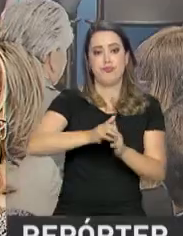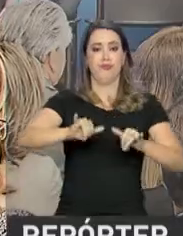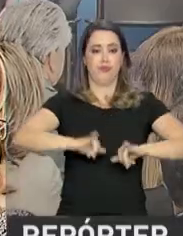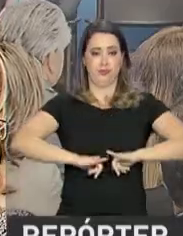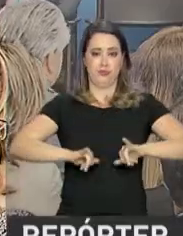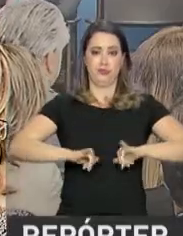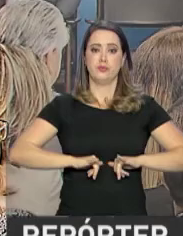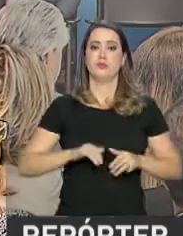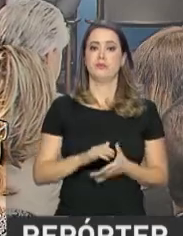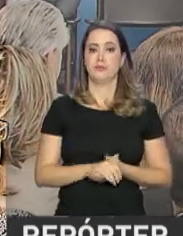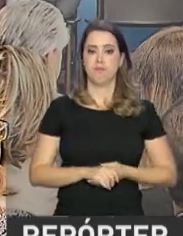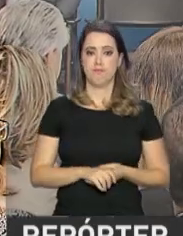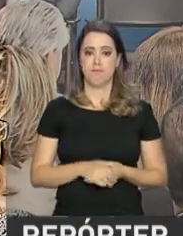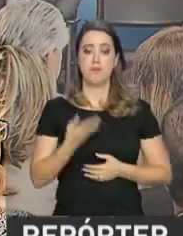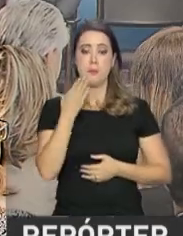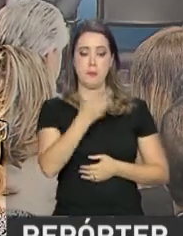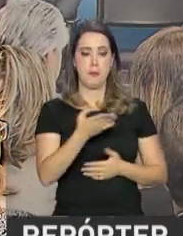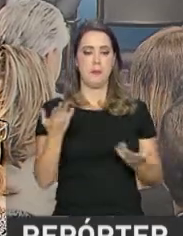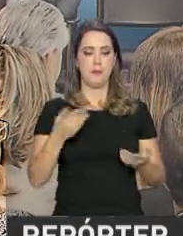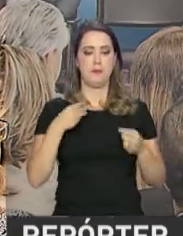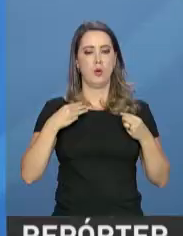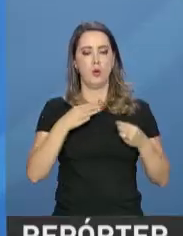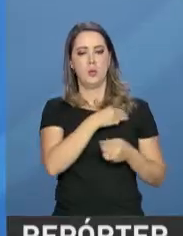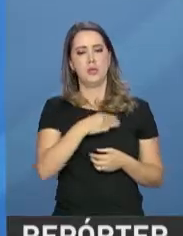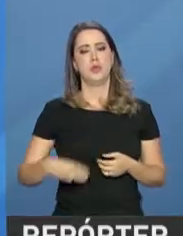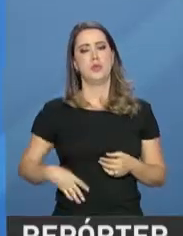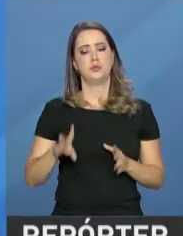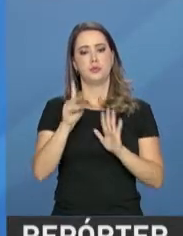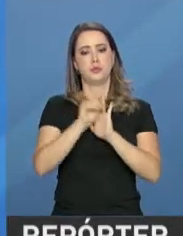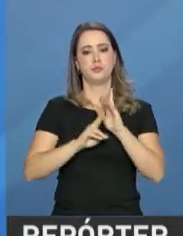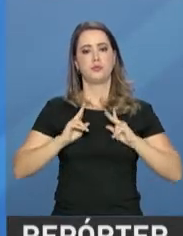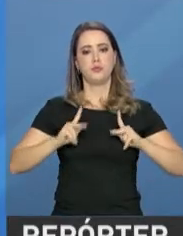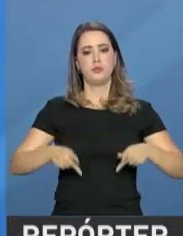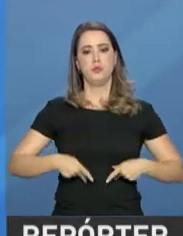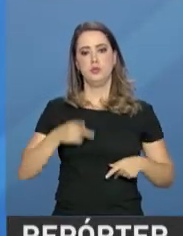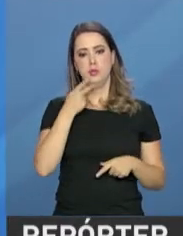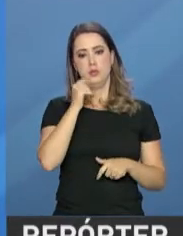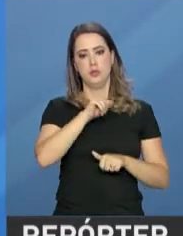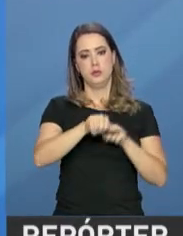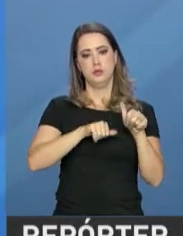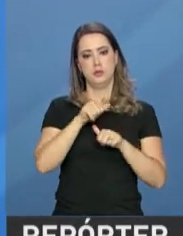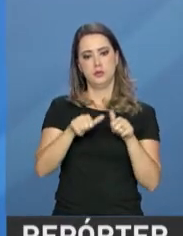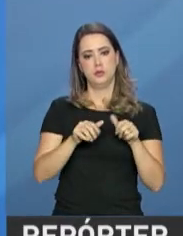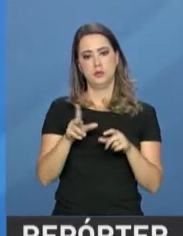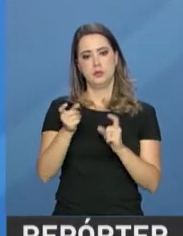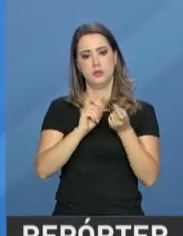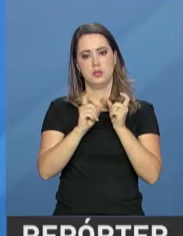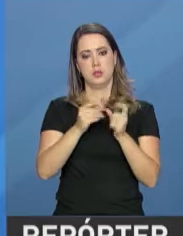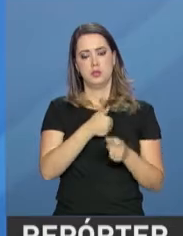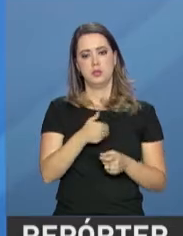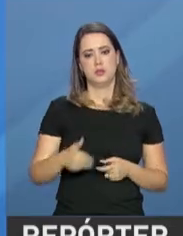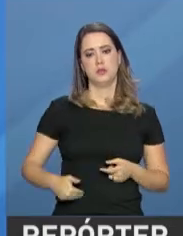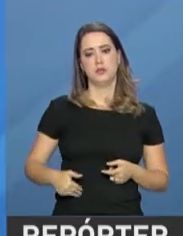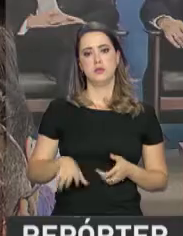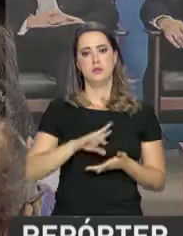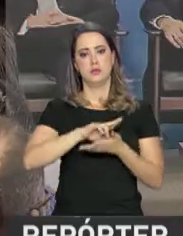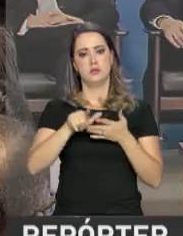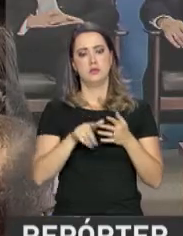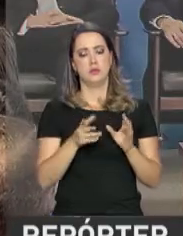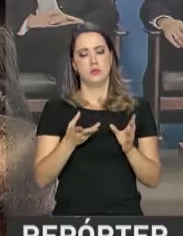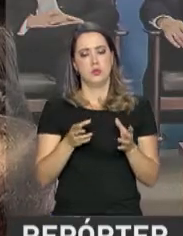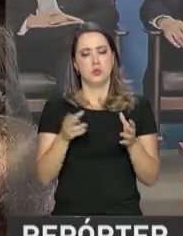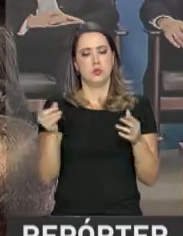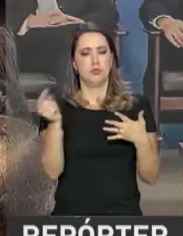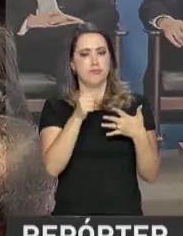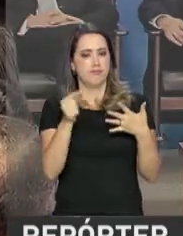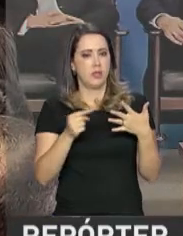formas. O ministro dos Direitos Humanos afirmou que a mudança será aplicada na administração pública, autarquias, fundações